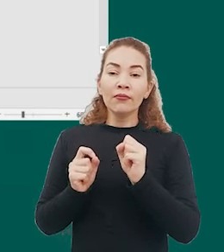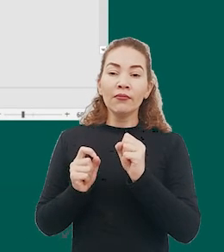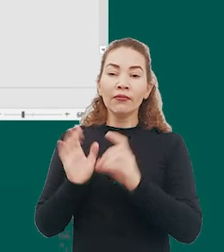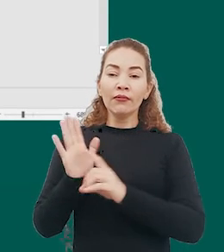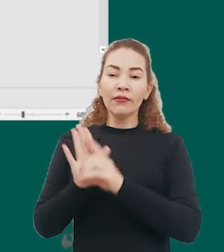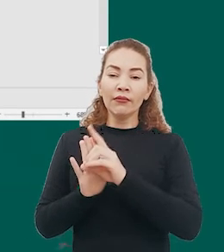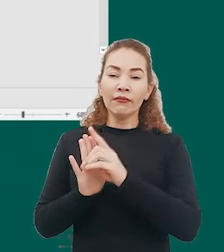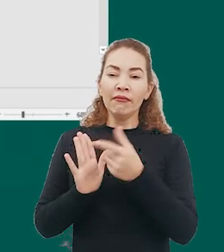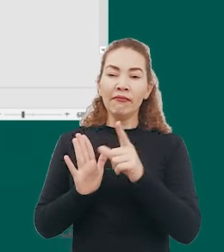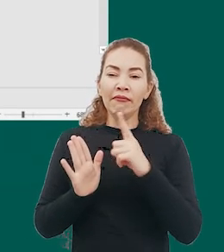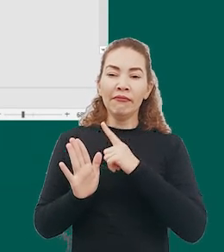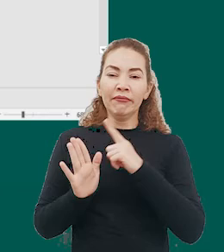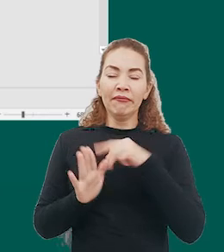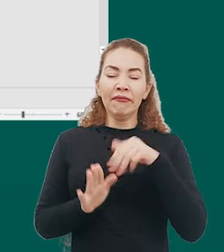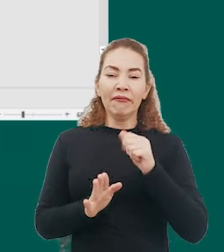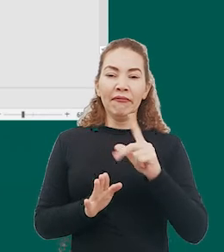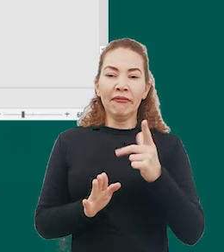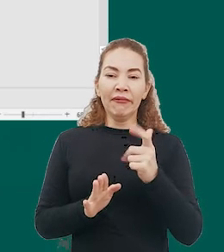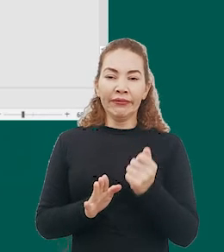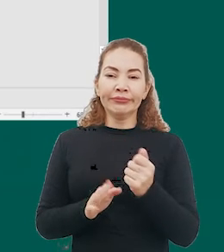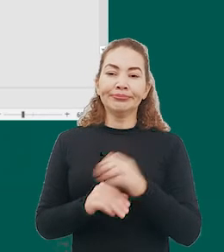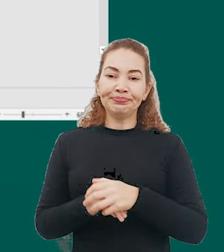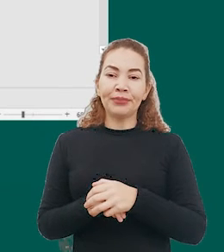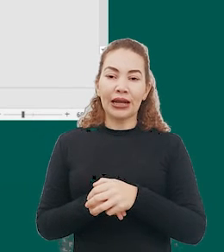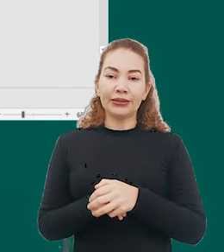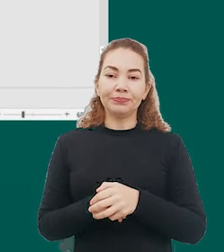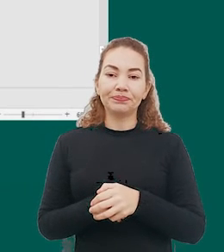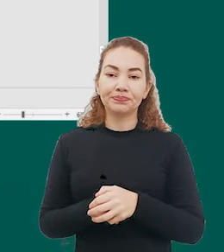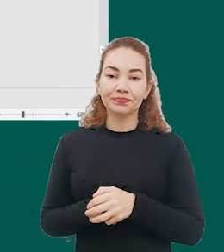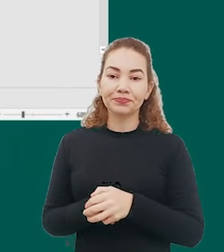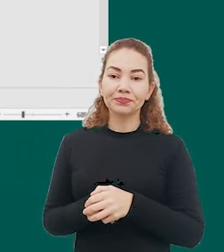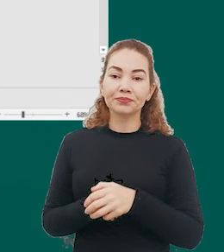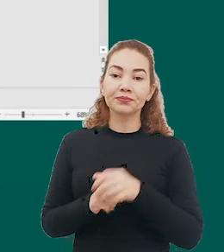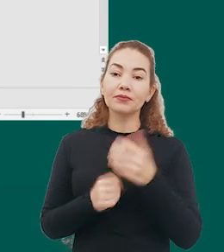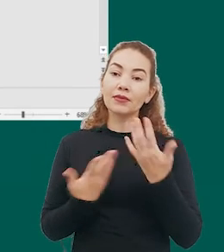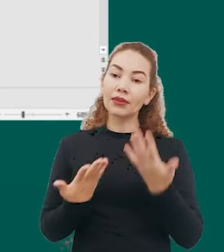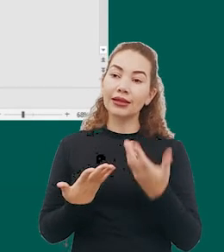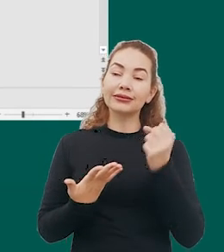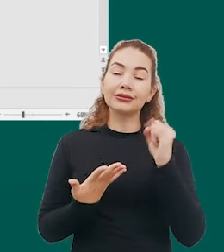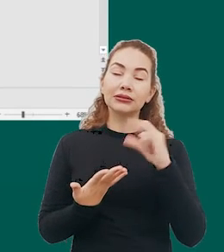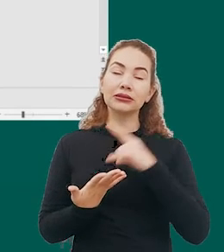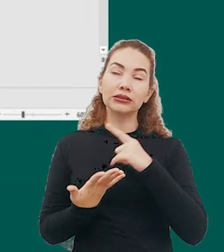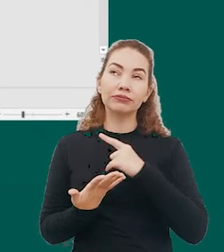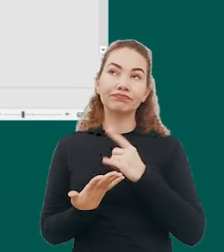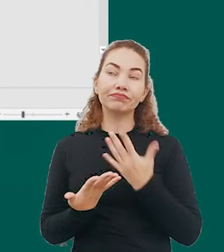declaração não entrou em malha. Vamos supor que houve